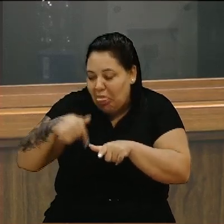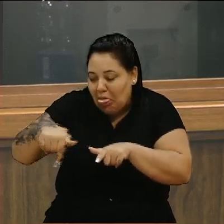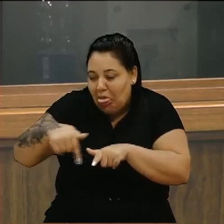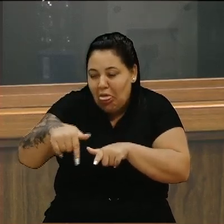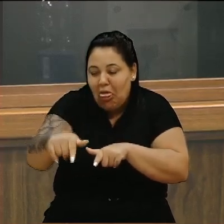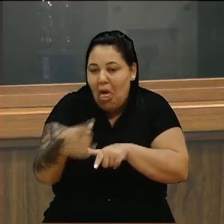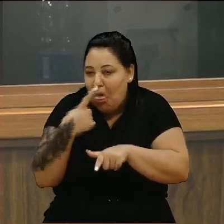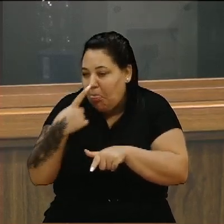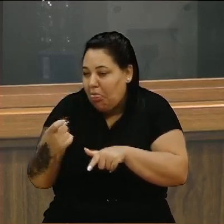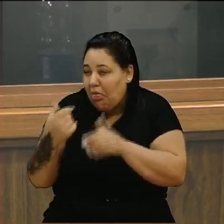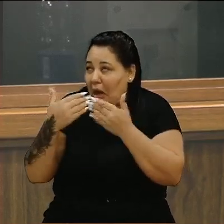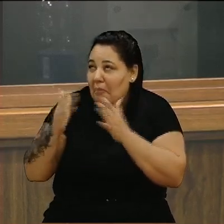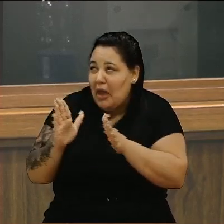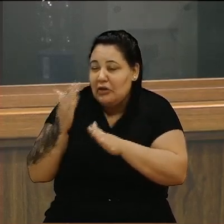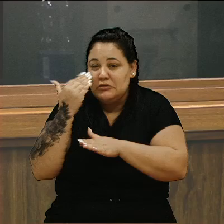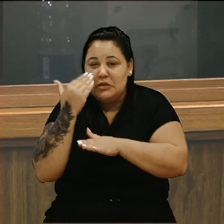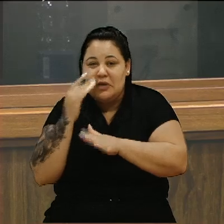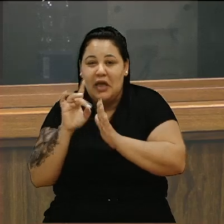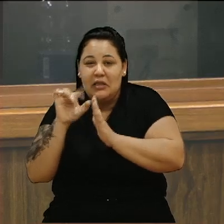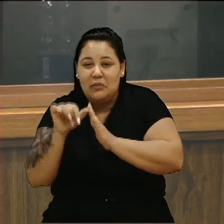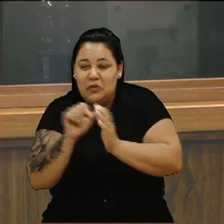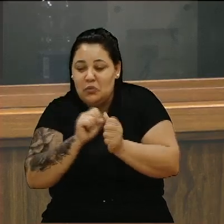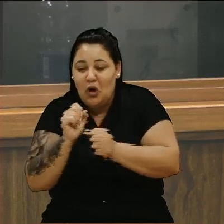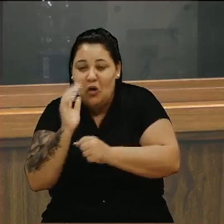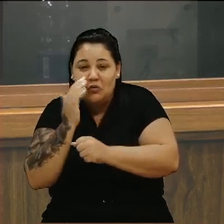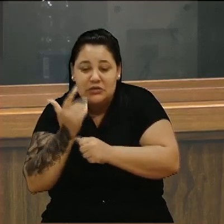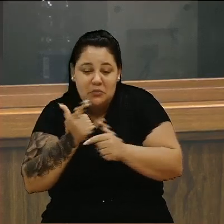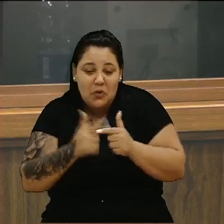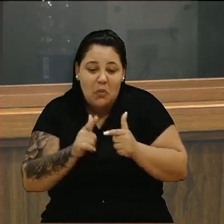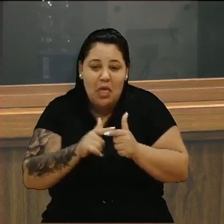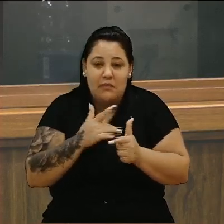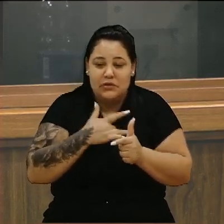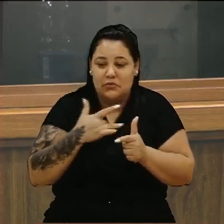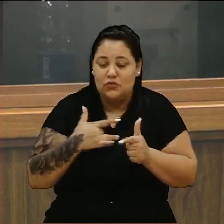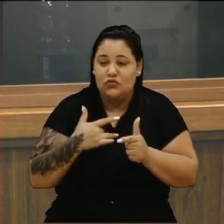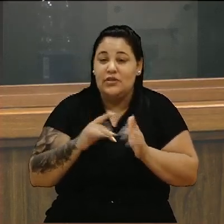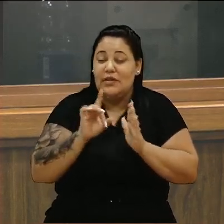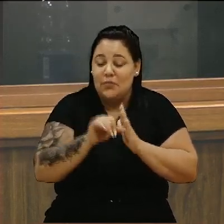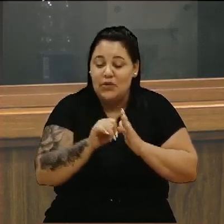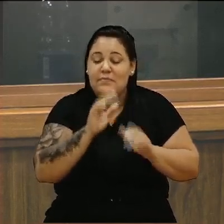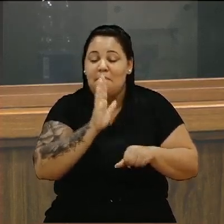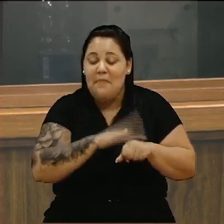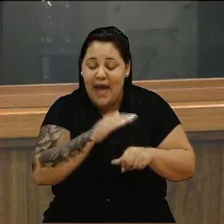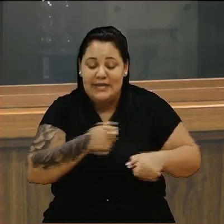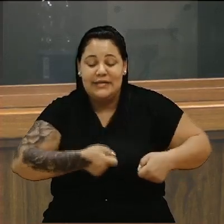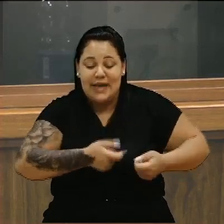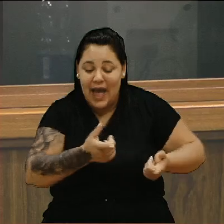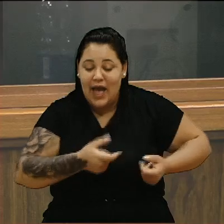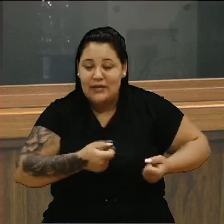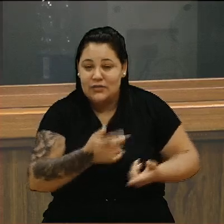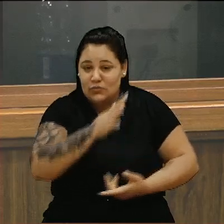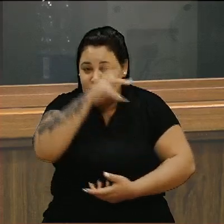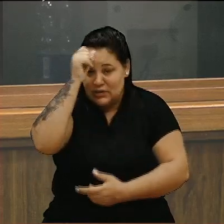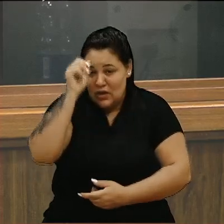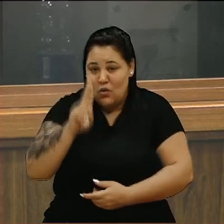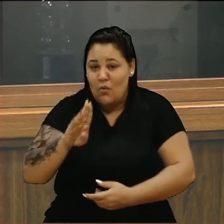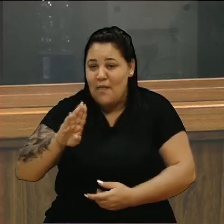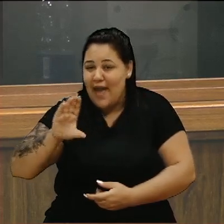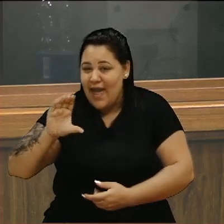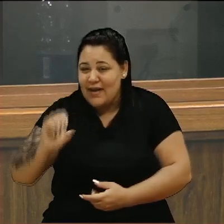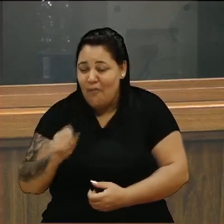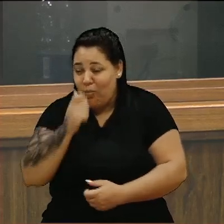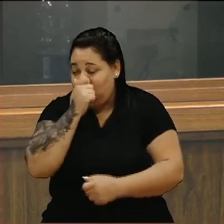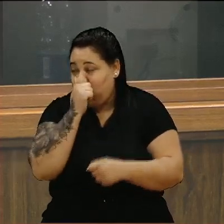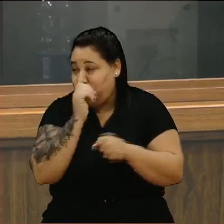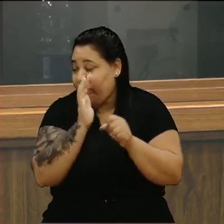céu aberto, que depois isso vai dar mais gastos para o município, aí as UBS estão cheias, a UPA está cheia,